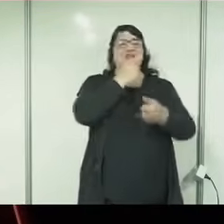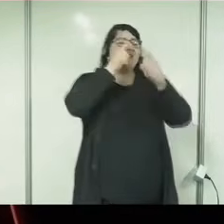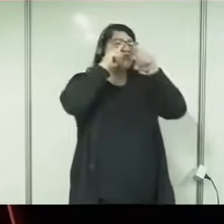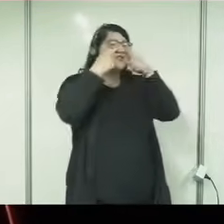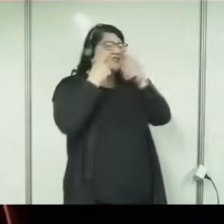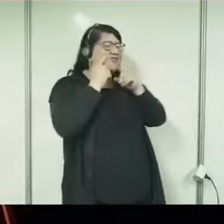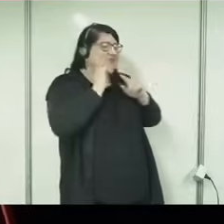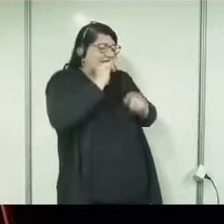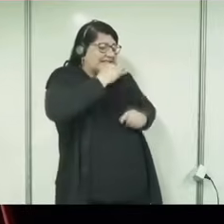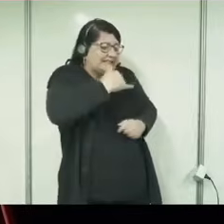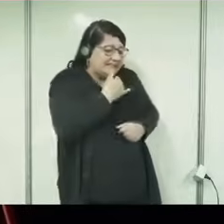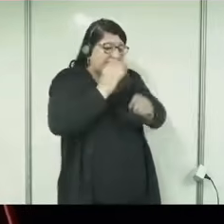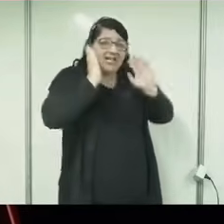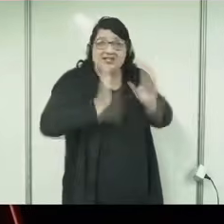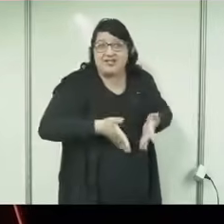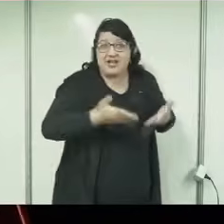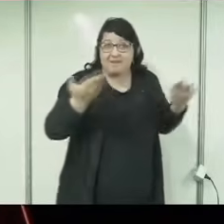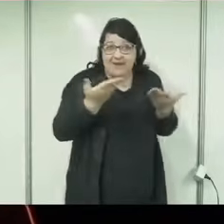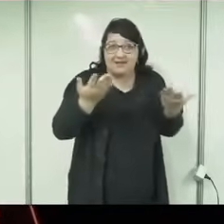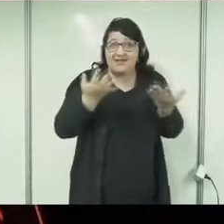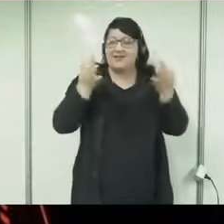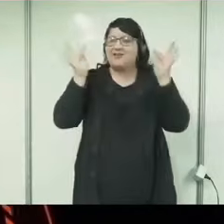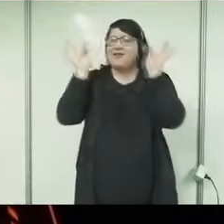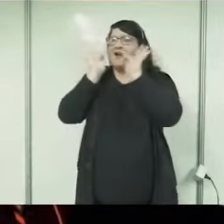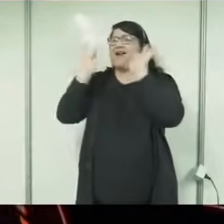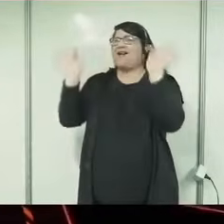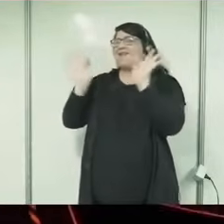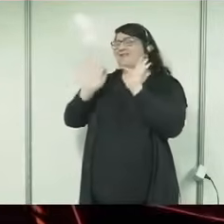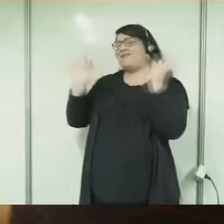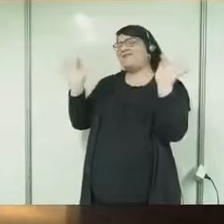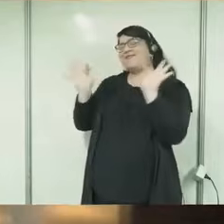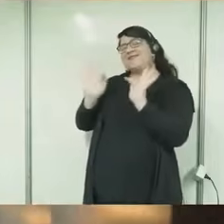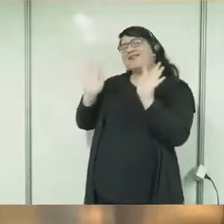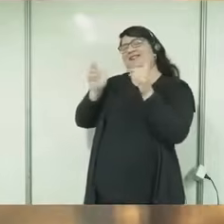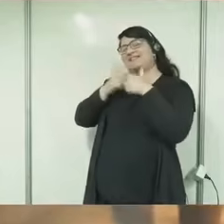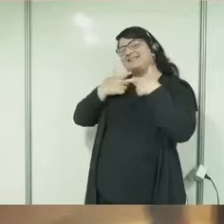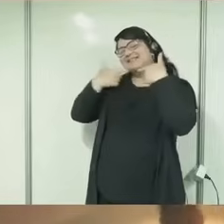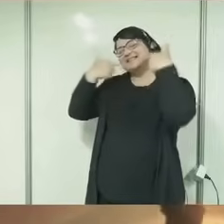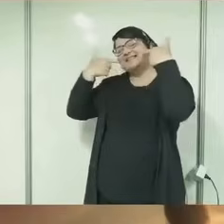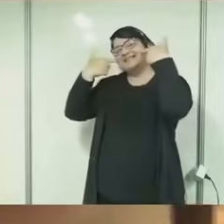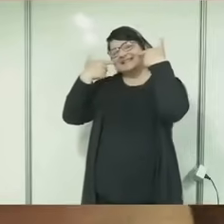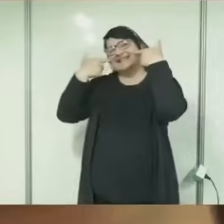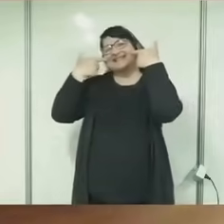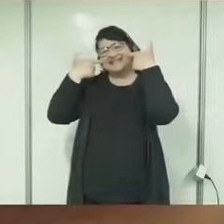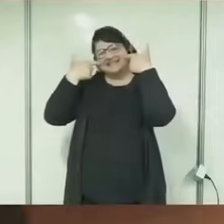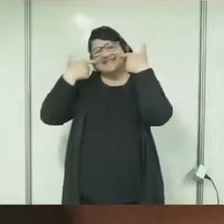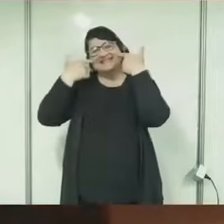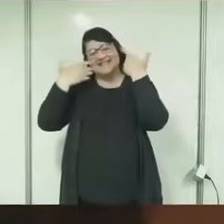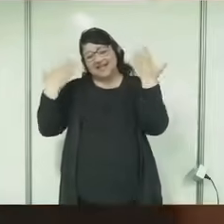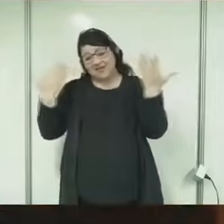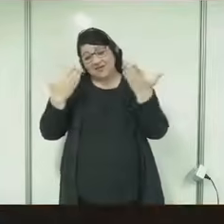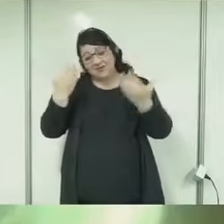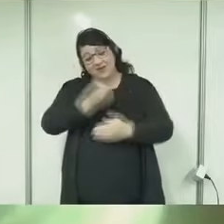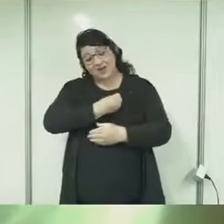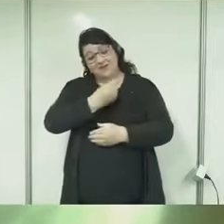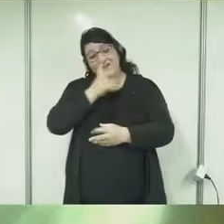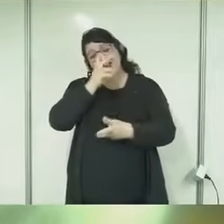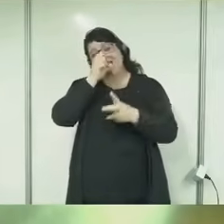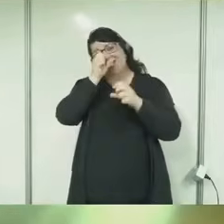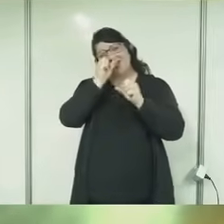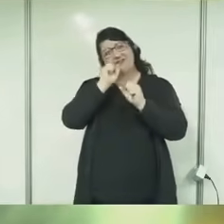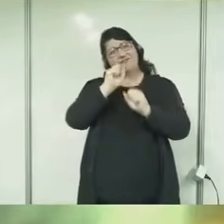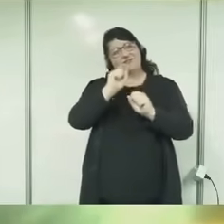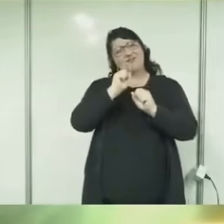Hoje me sinto mais forte, mais feliz. Quem sabe só levo a certeza de que muito pouco eu